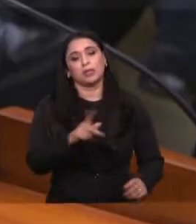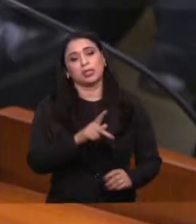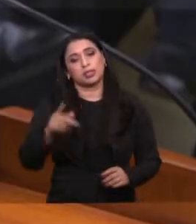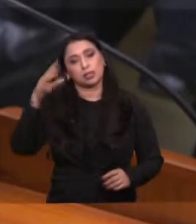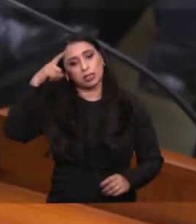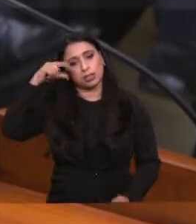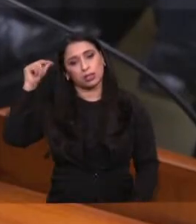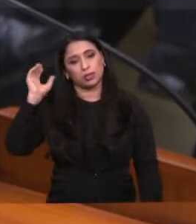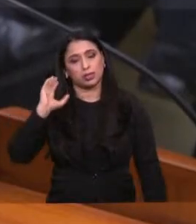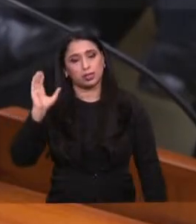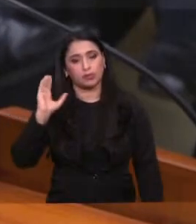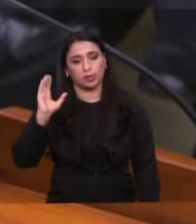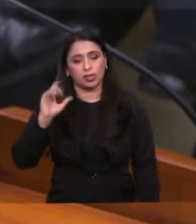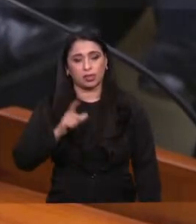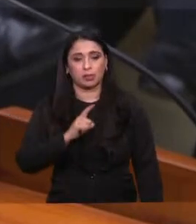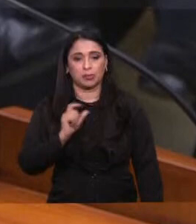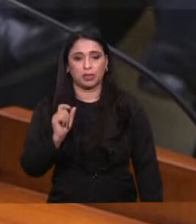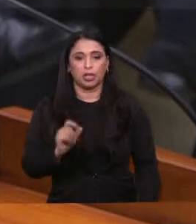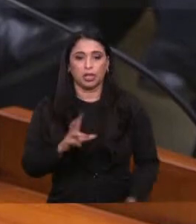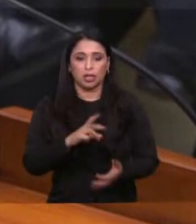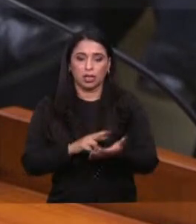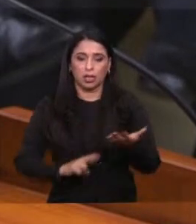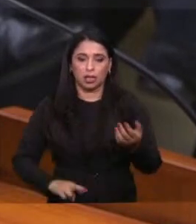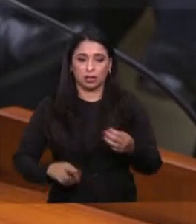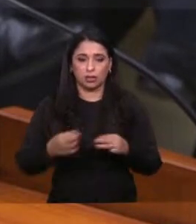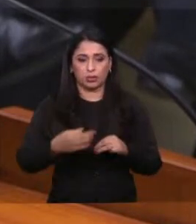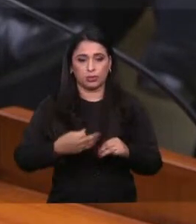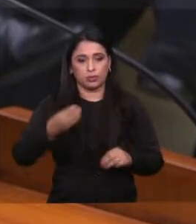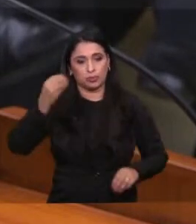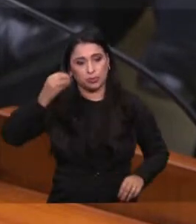excelentíssimo senhor ministro relator Luiz Fux,